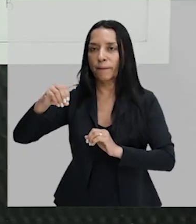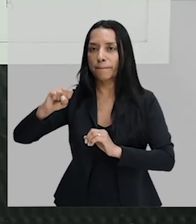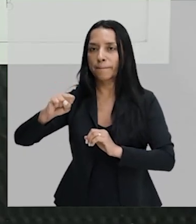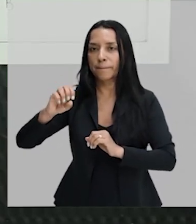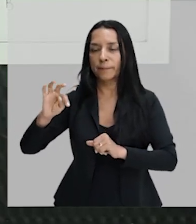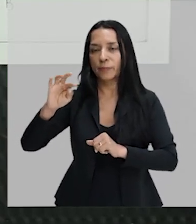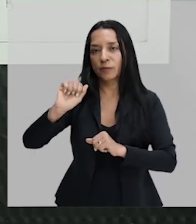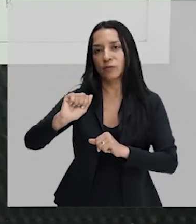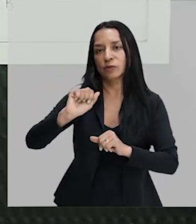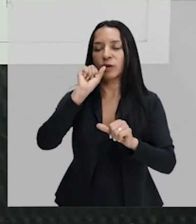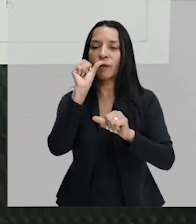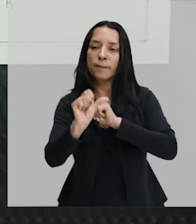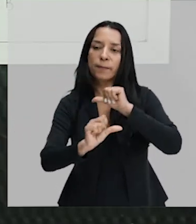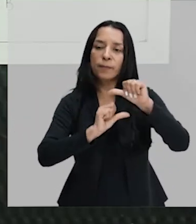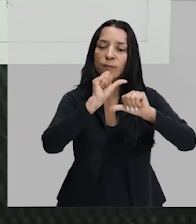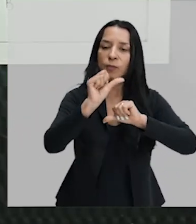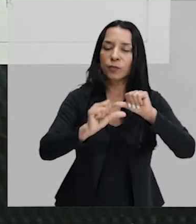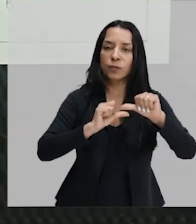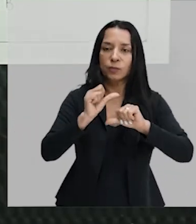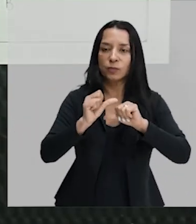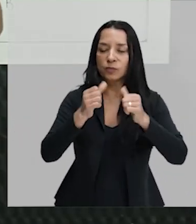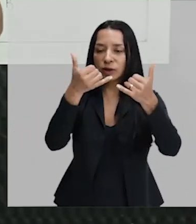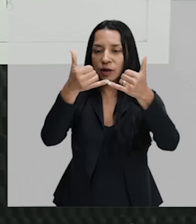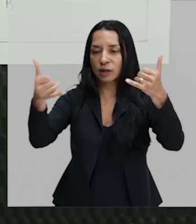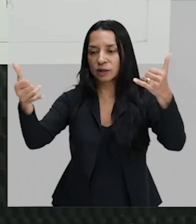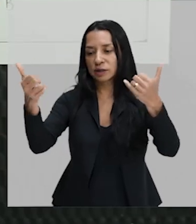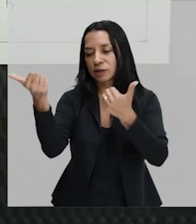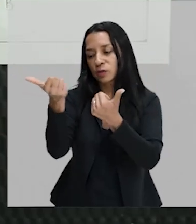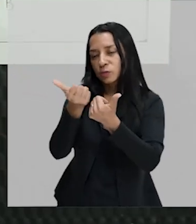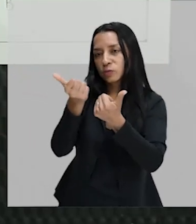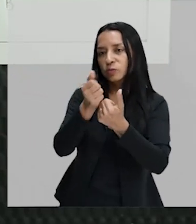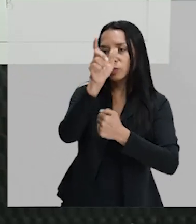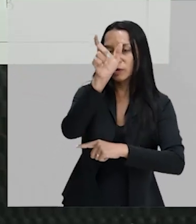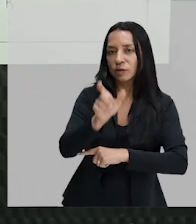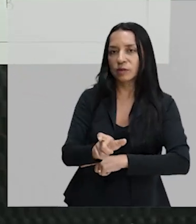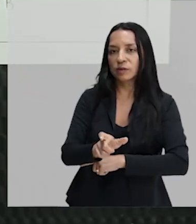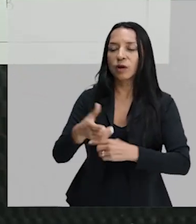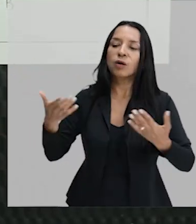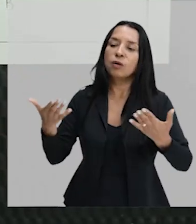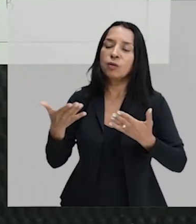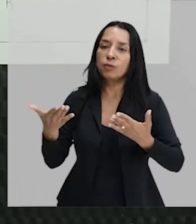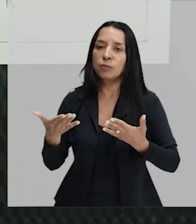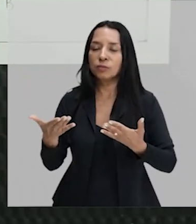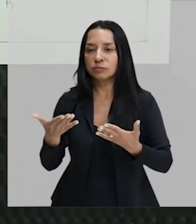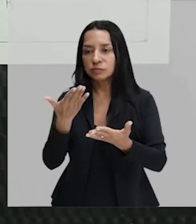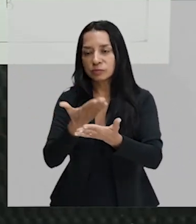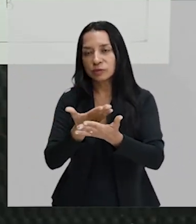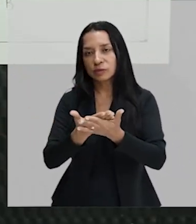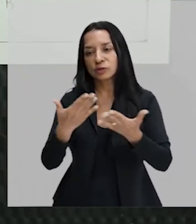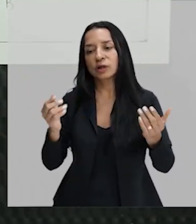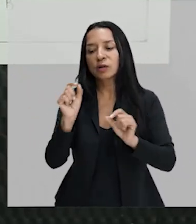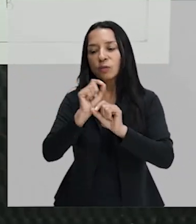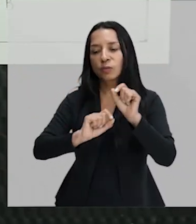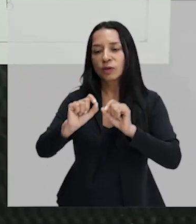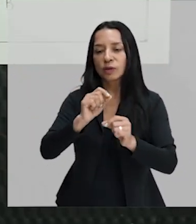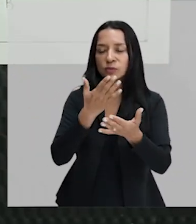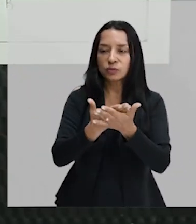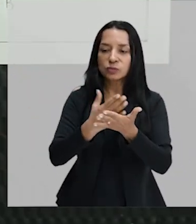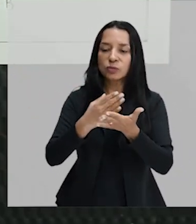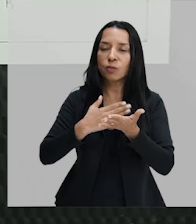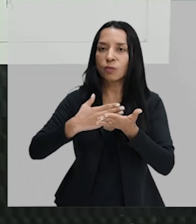10. 3 menos 3 dá 0. 5 mais 7 dá 12. 9